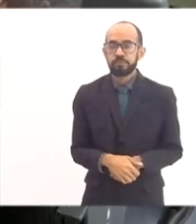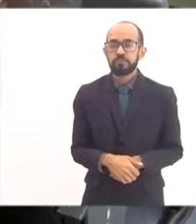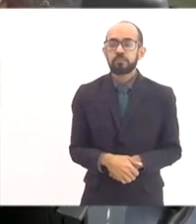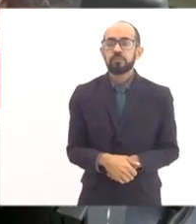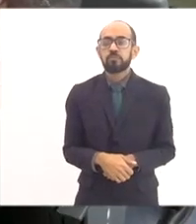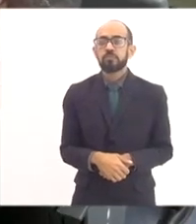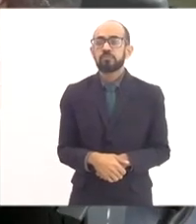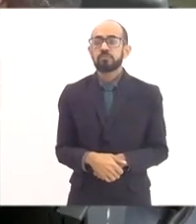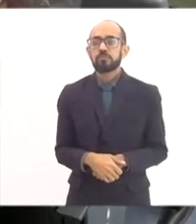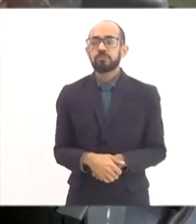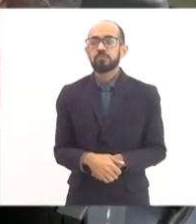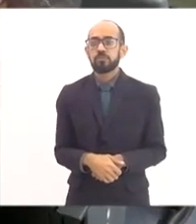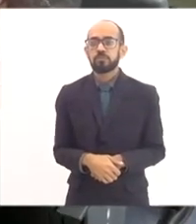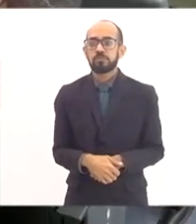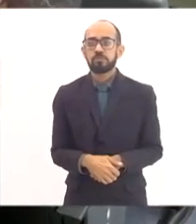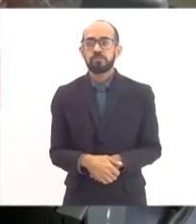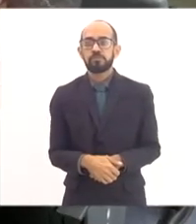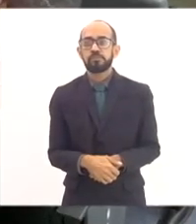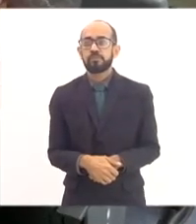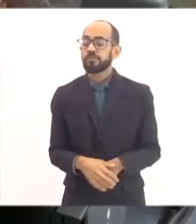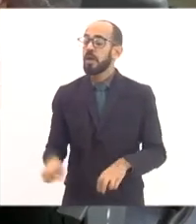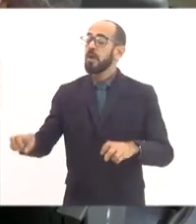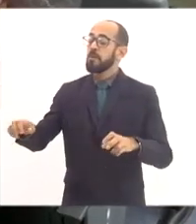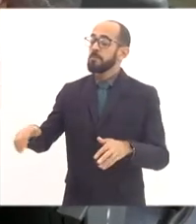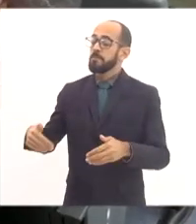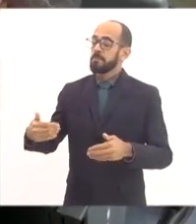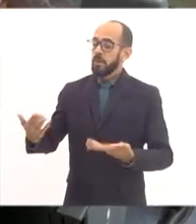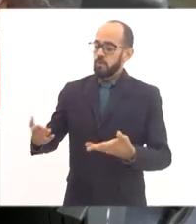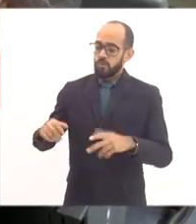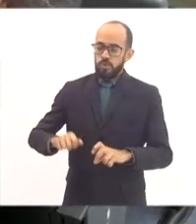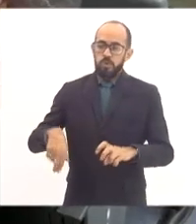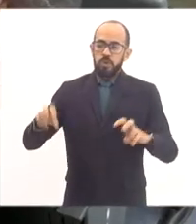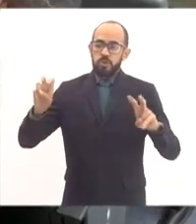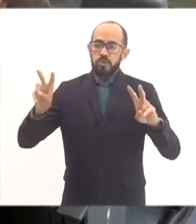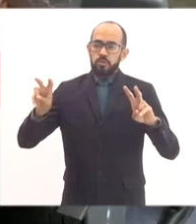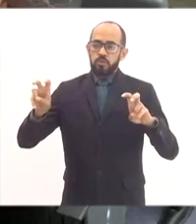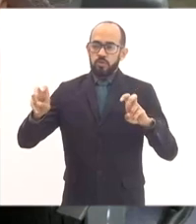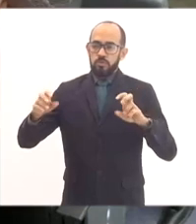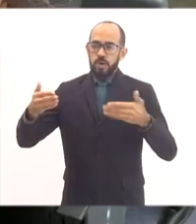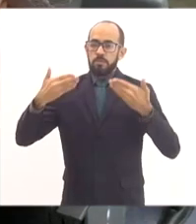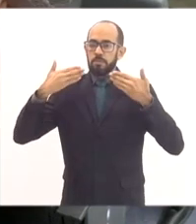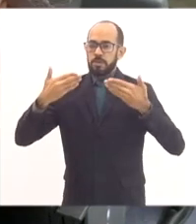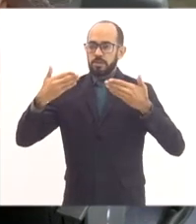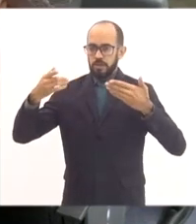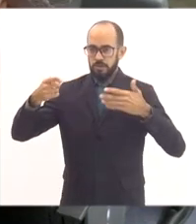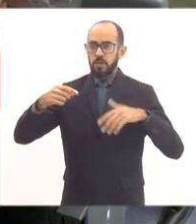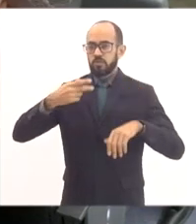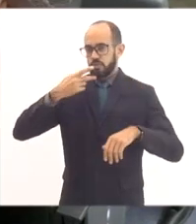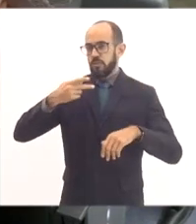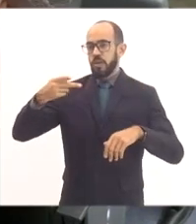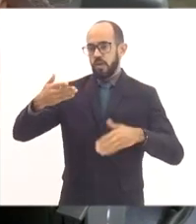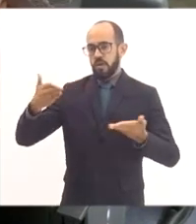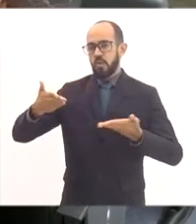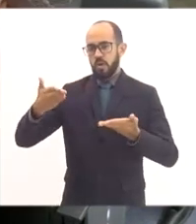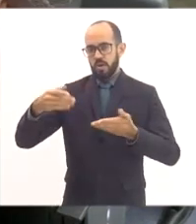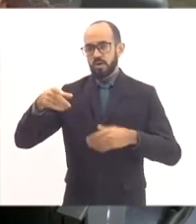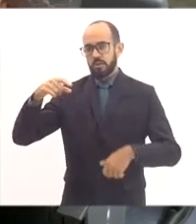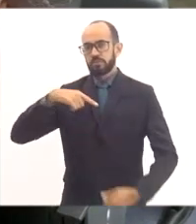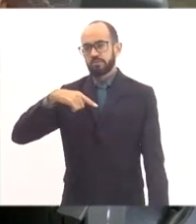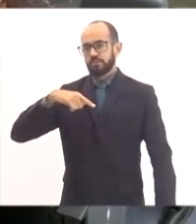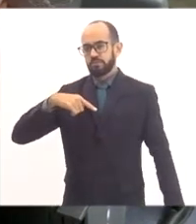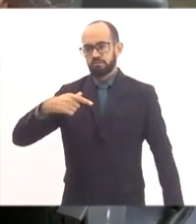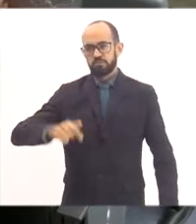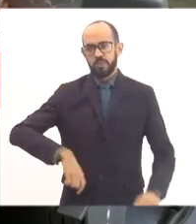Lógico. Coronel. Com relação à apresentação feita agora, né, tem até um